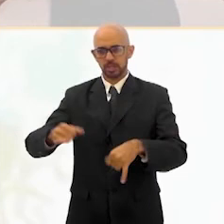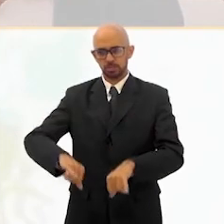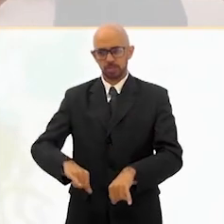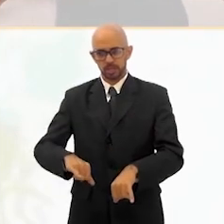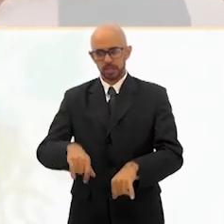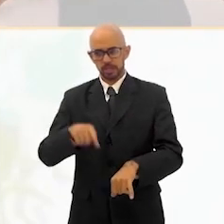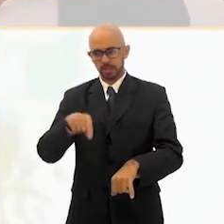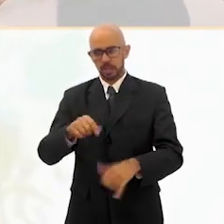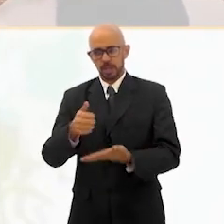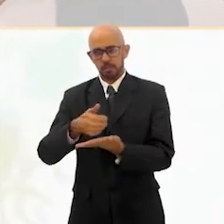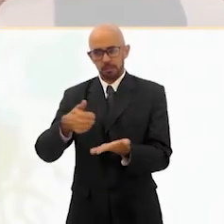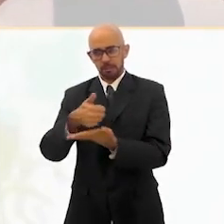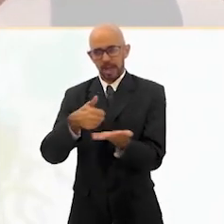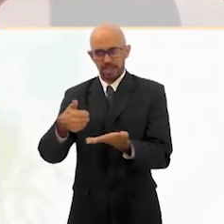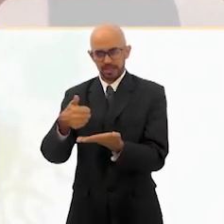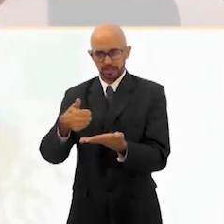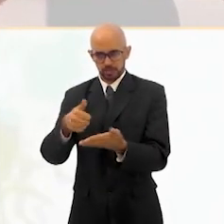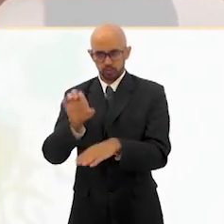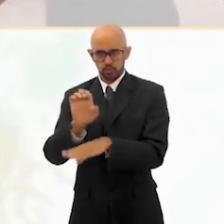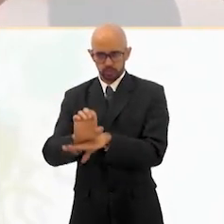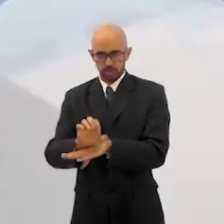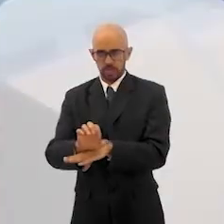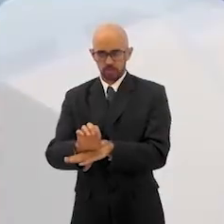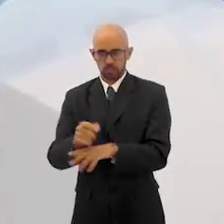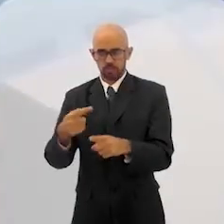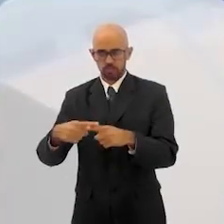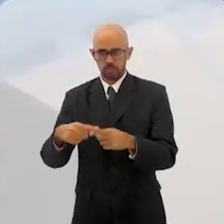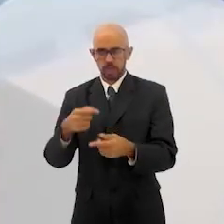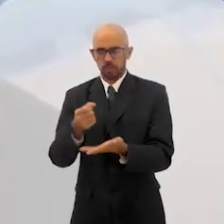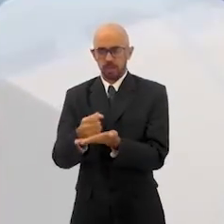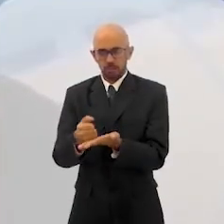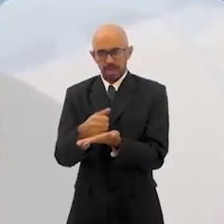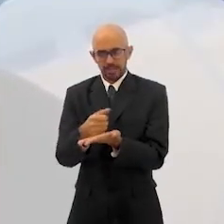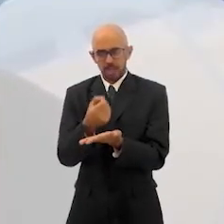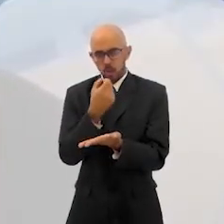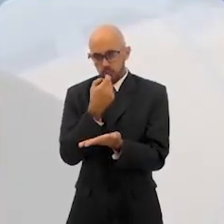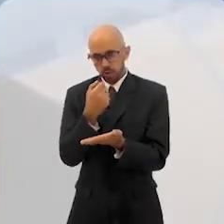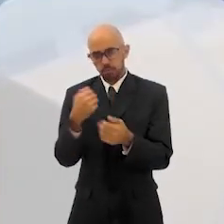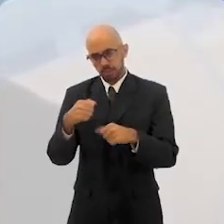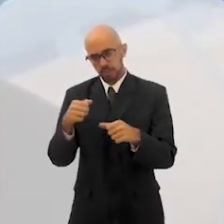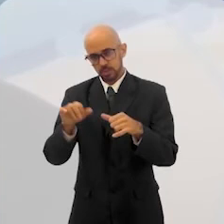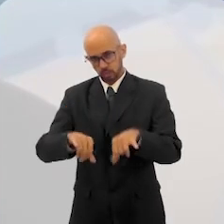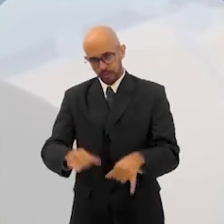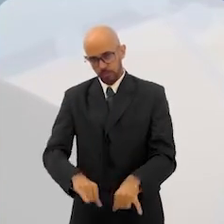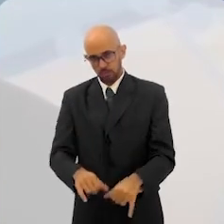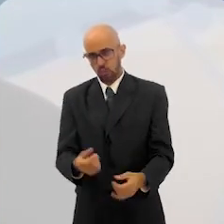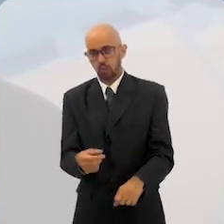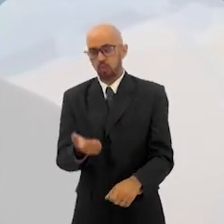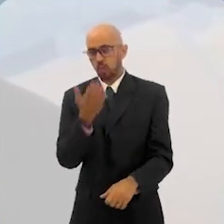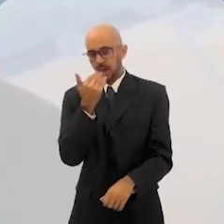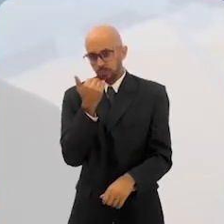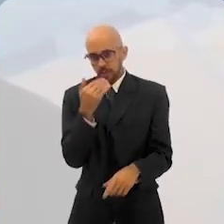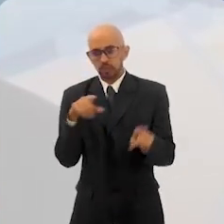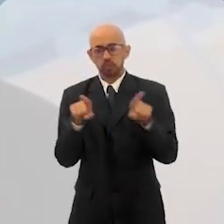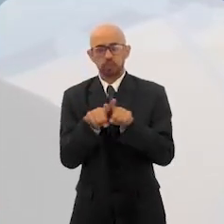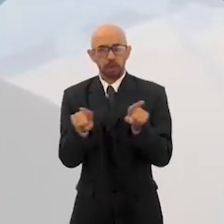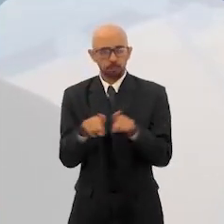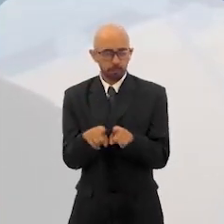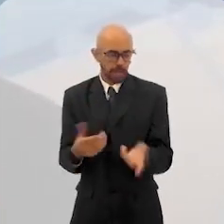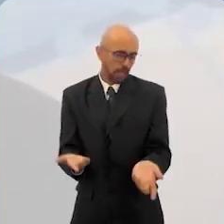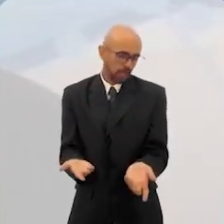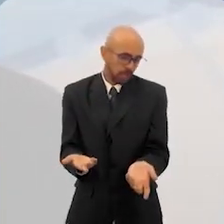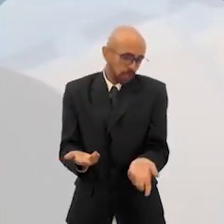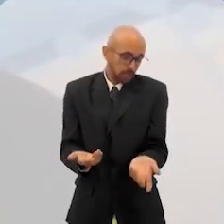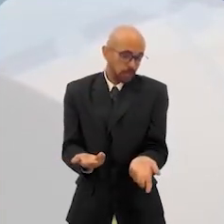de base do estado, porque a indústria farmacêutica vai precisar de uma indústria química, a indústria de alimentícia vai precisar de uma